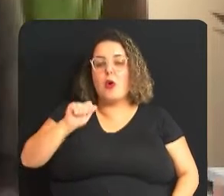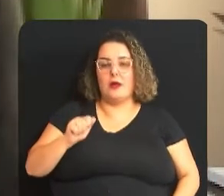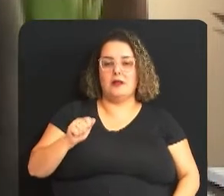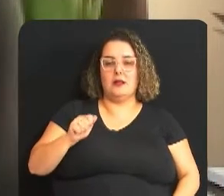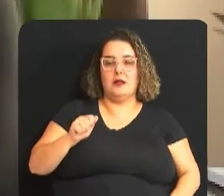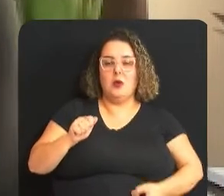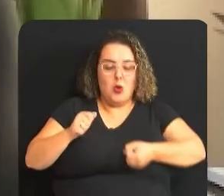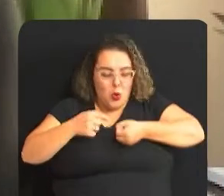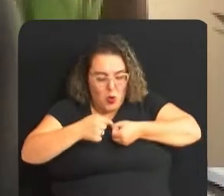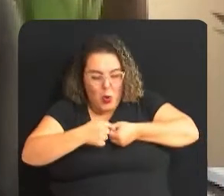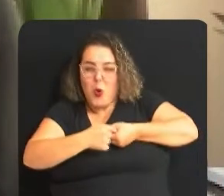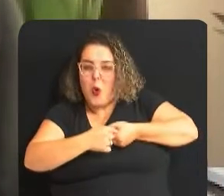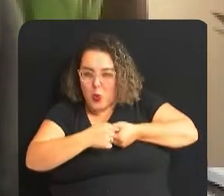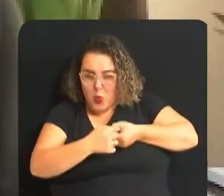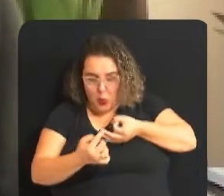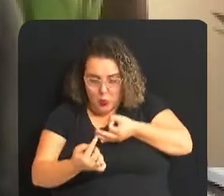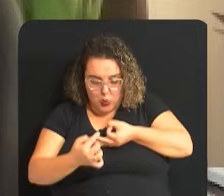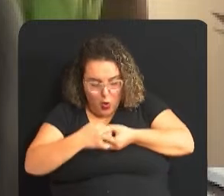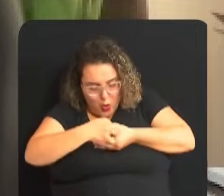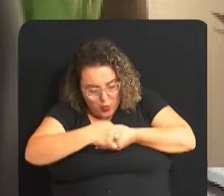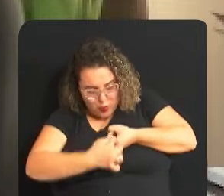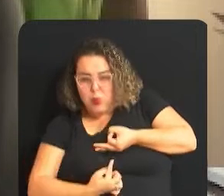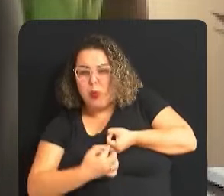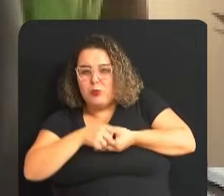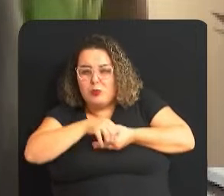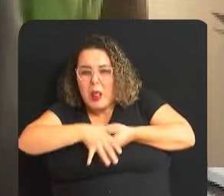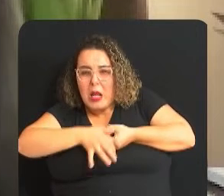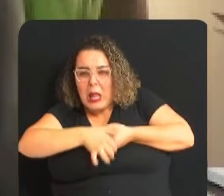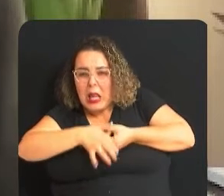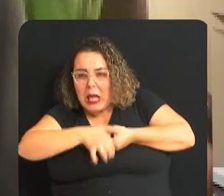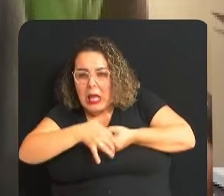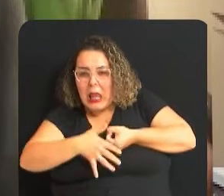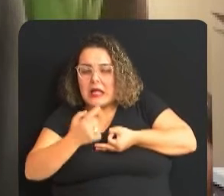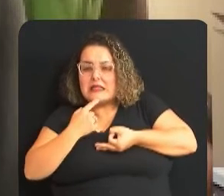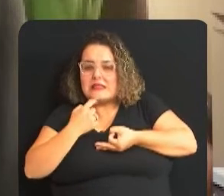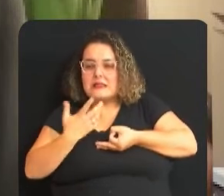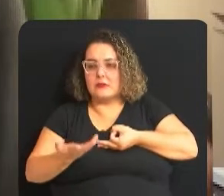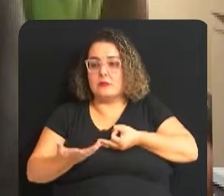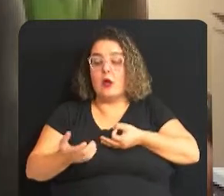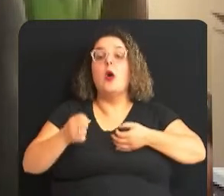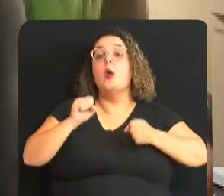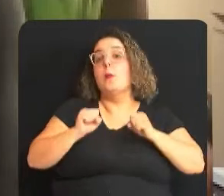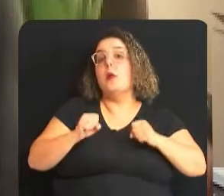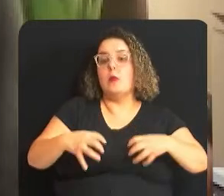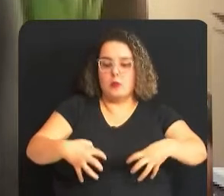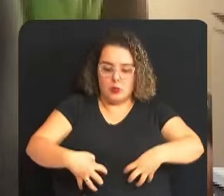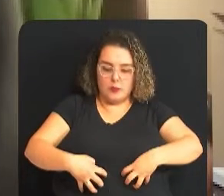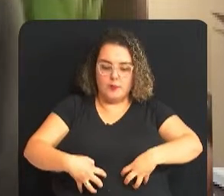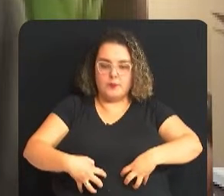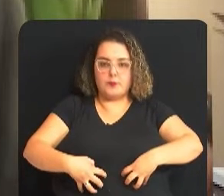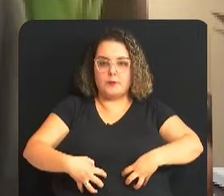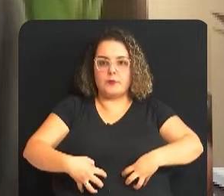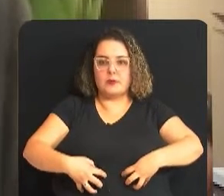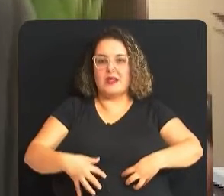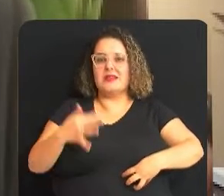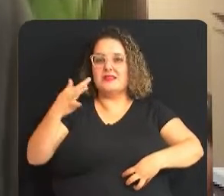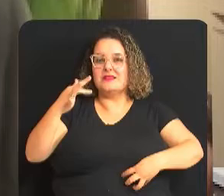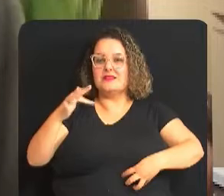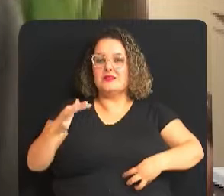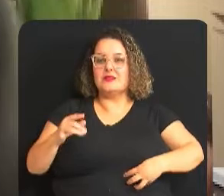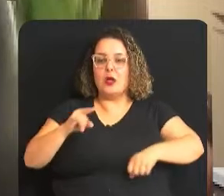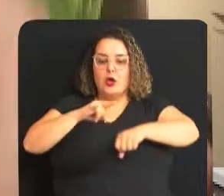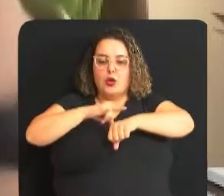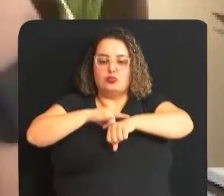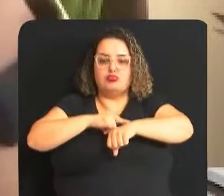a saída do intestino. Eu tenho a bexiga, que pode estar infeccionada, eu tenho os rins, que pode ter infecção, e tem a